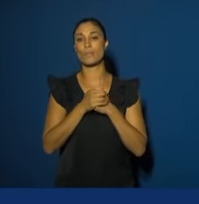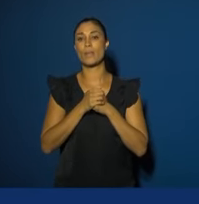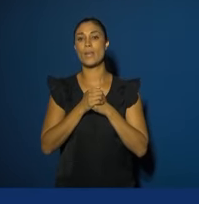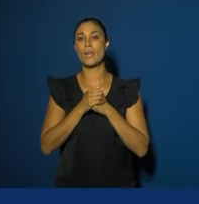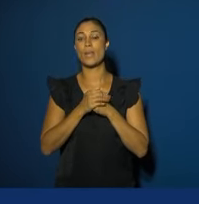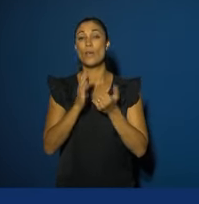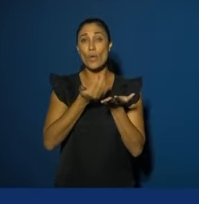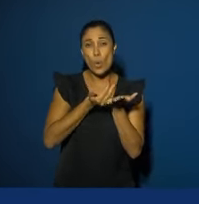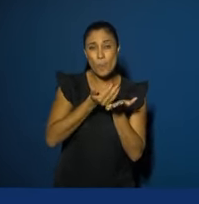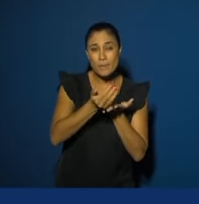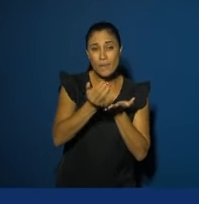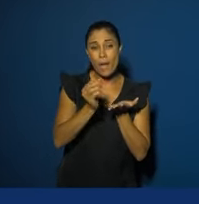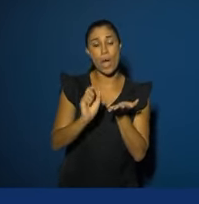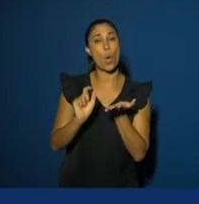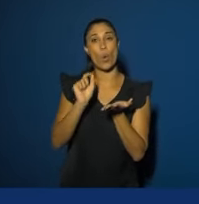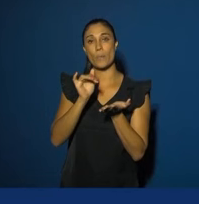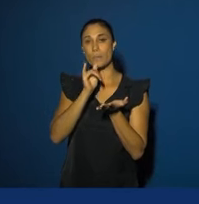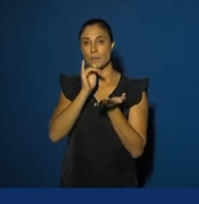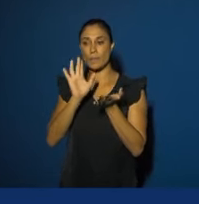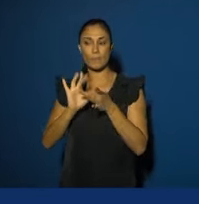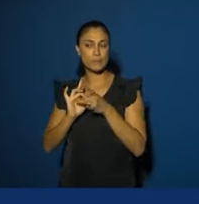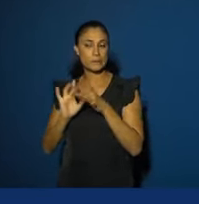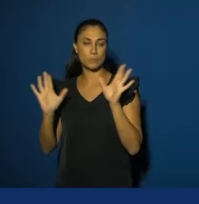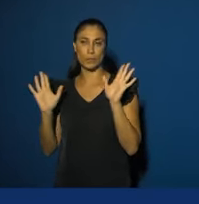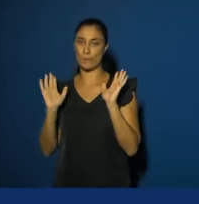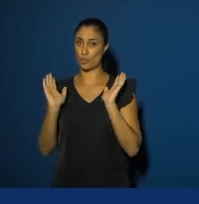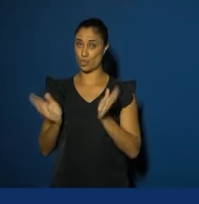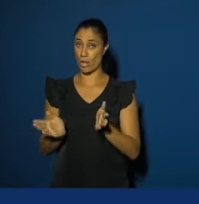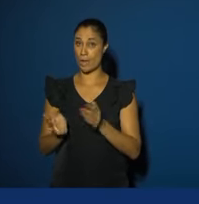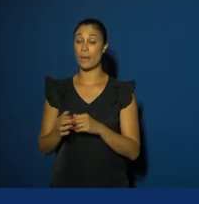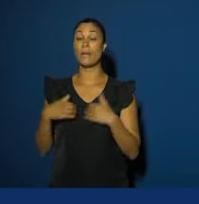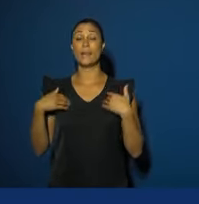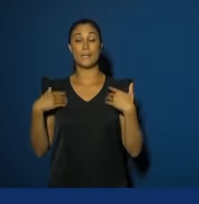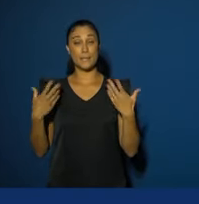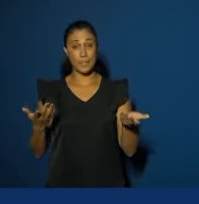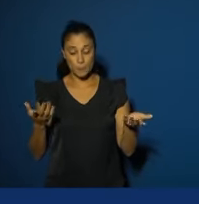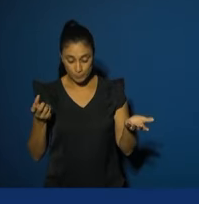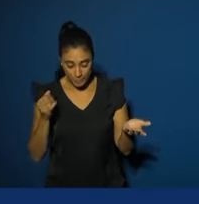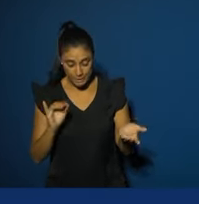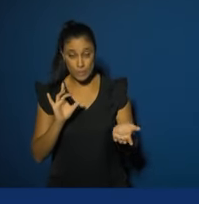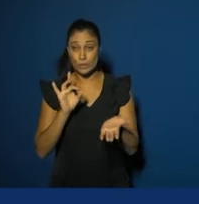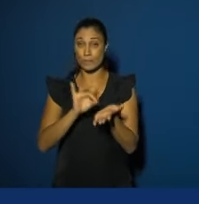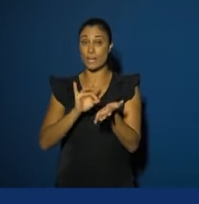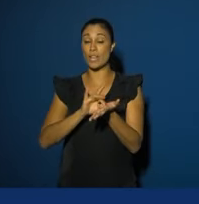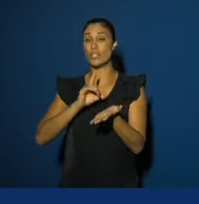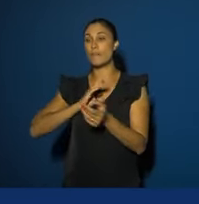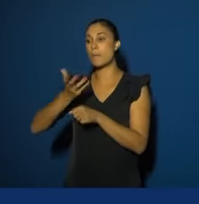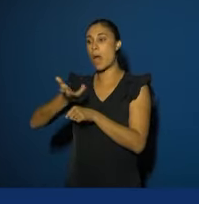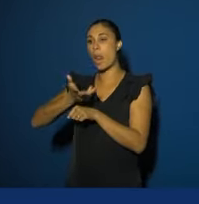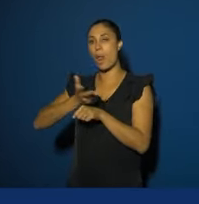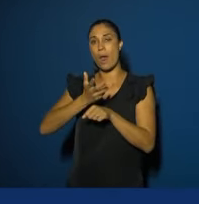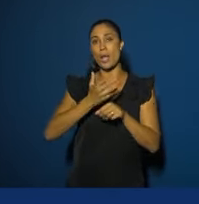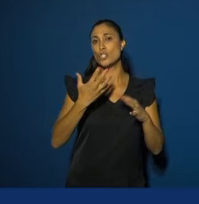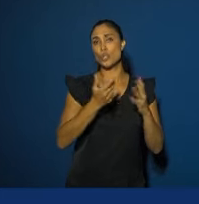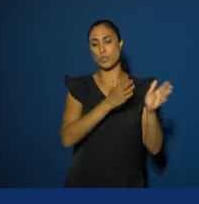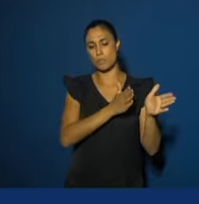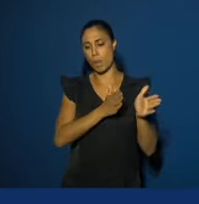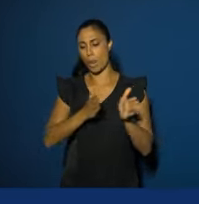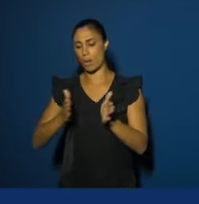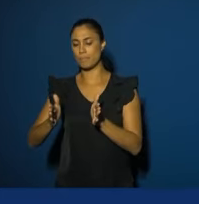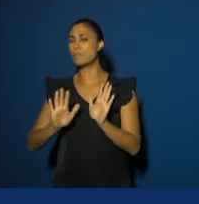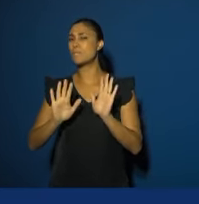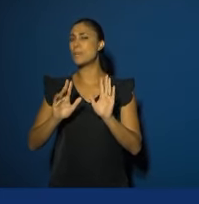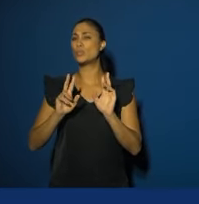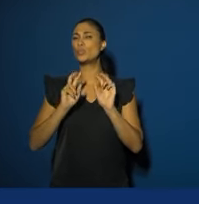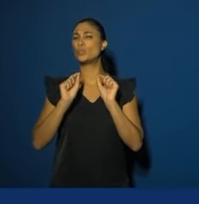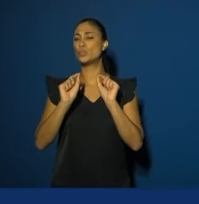eh começar a utilizar aquilo que já tava lá disponível Então acho que se realmente a gente teve uma aceleração de todas as tendências O que que a gente